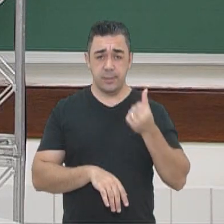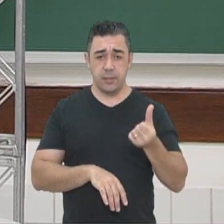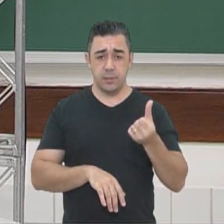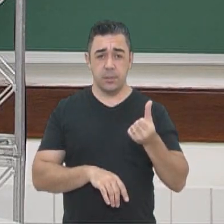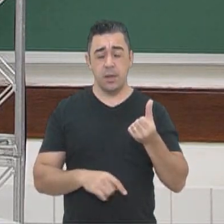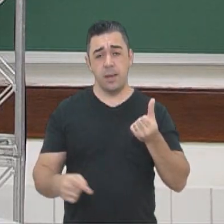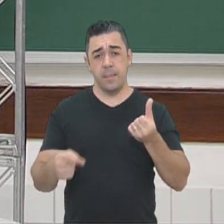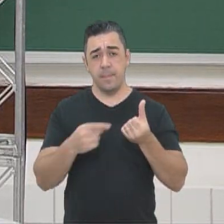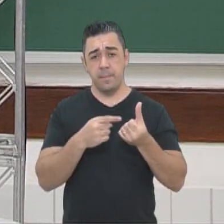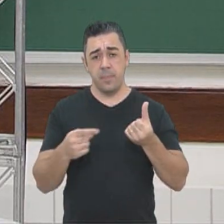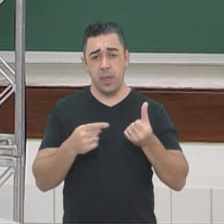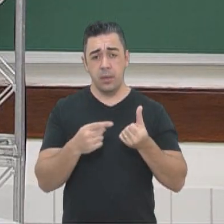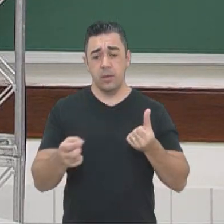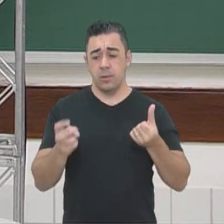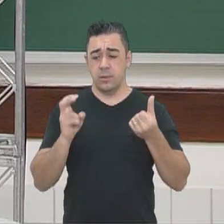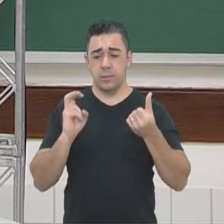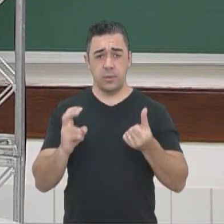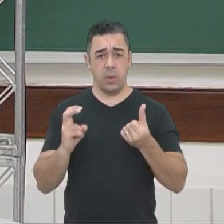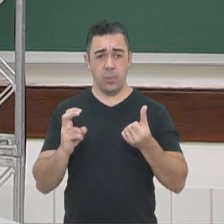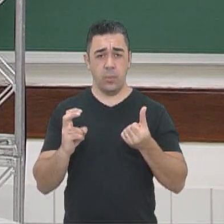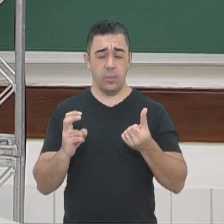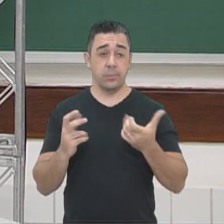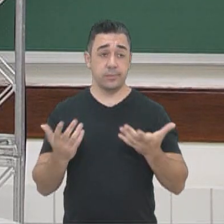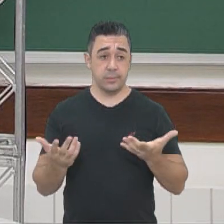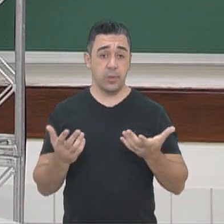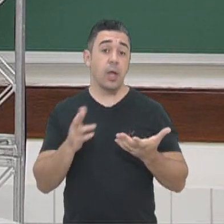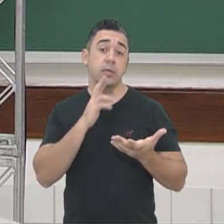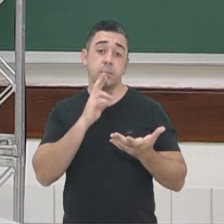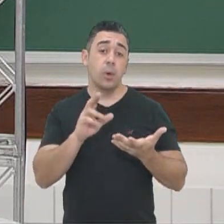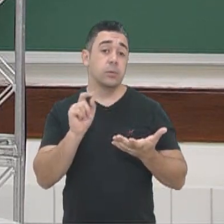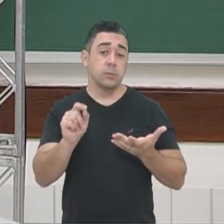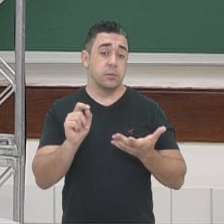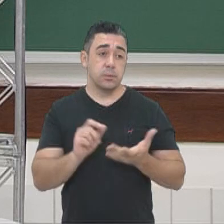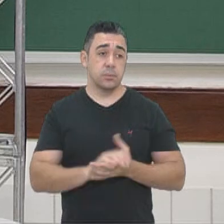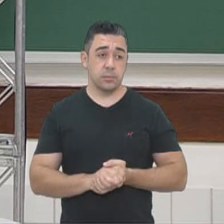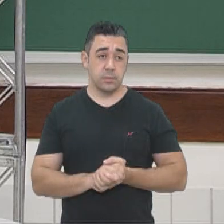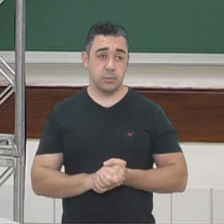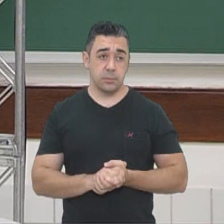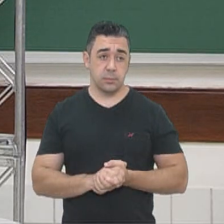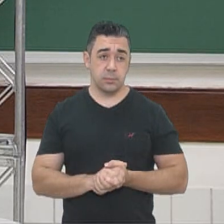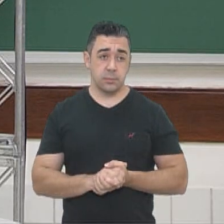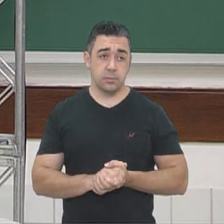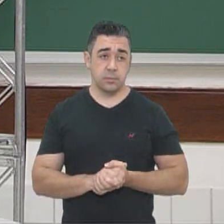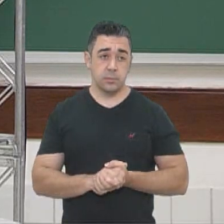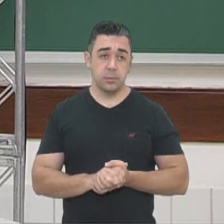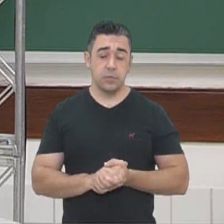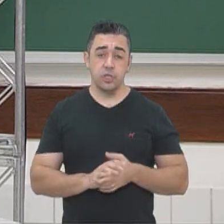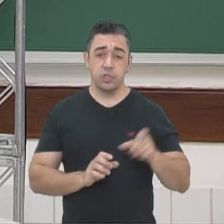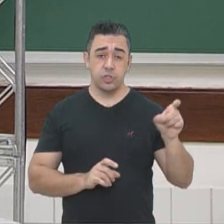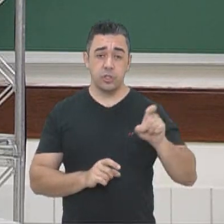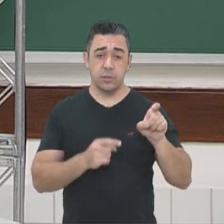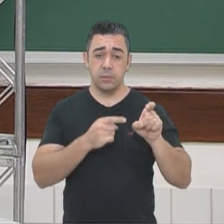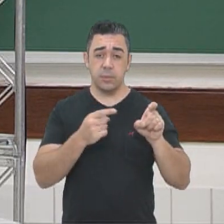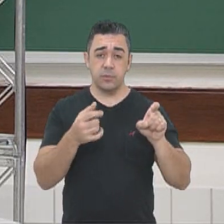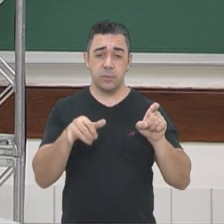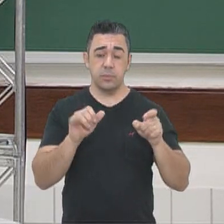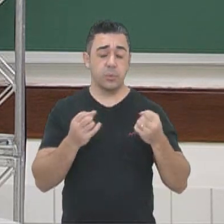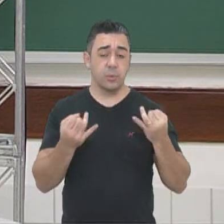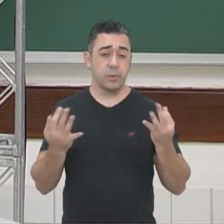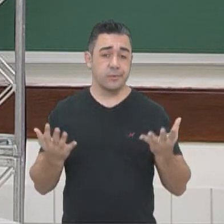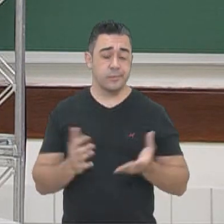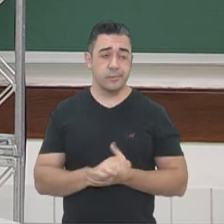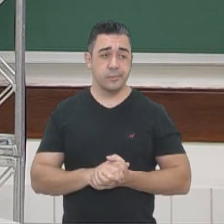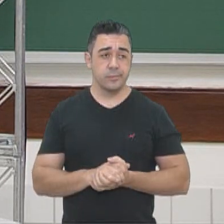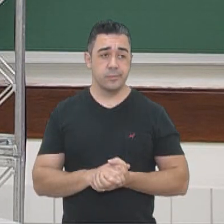é 6 e agora encontramos y igual a 5. Qual é a pergunta lá? É para eu fazer x menos y.